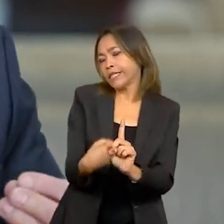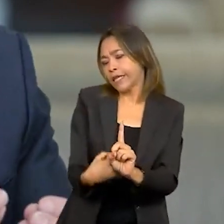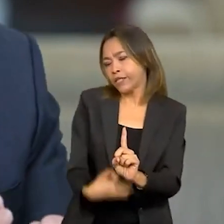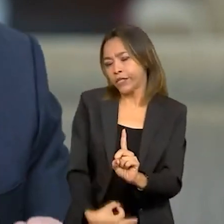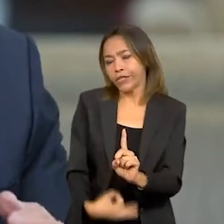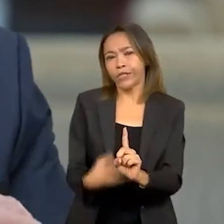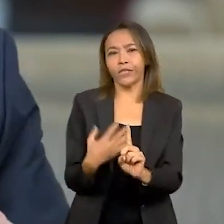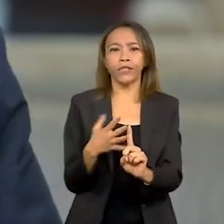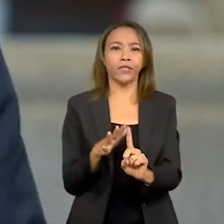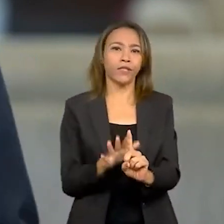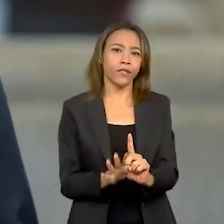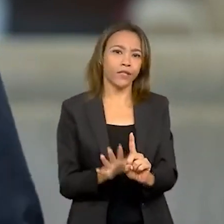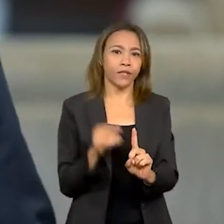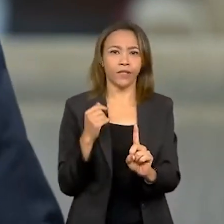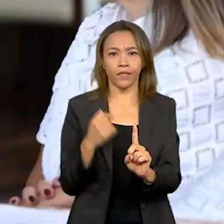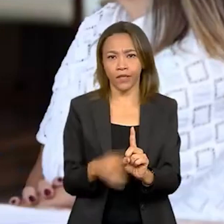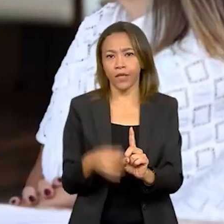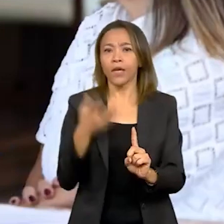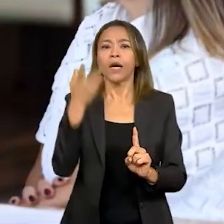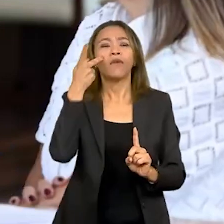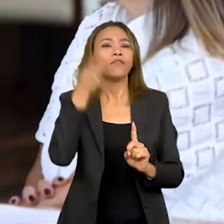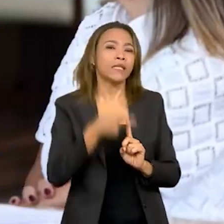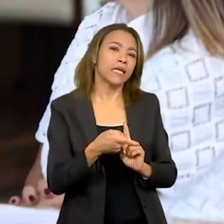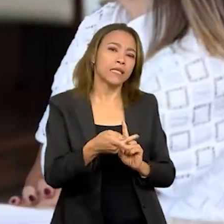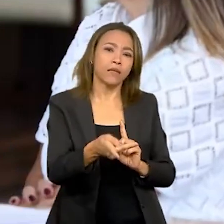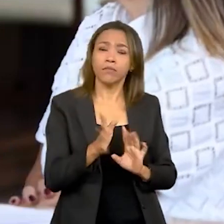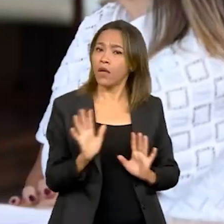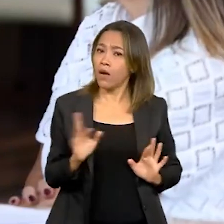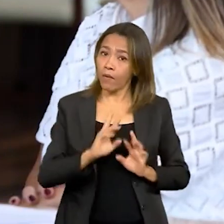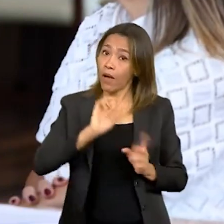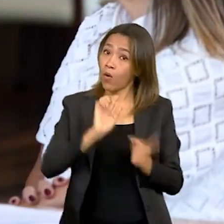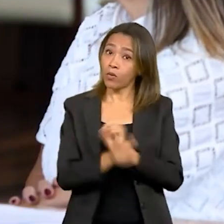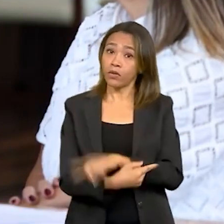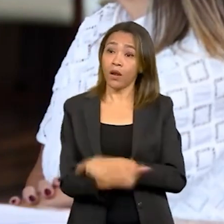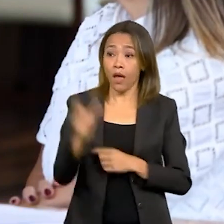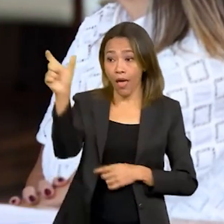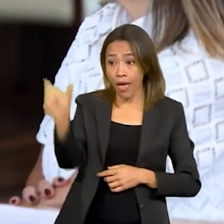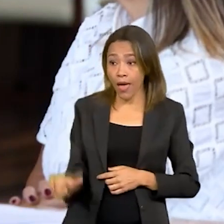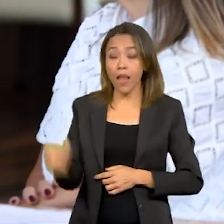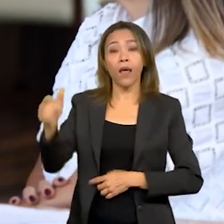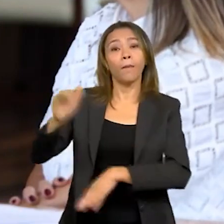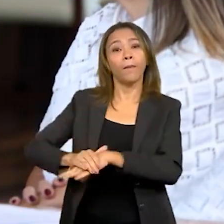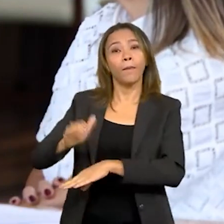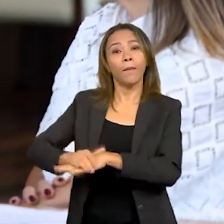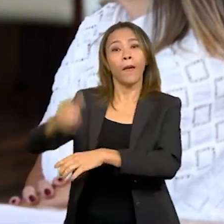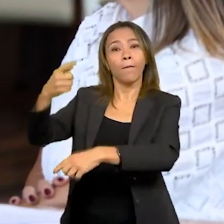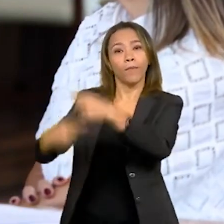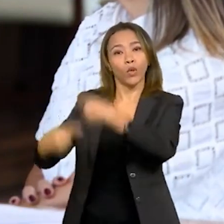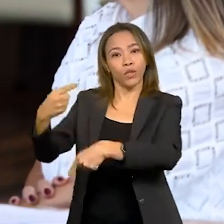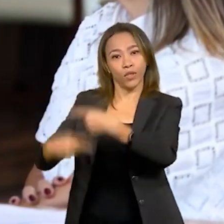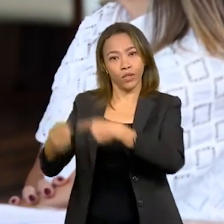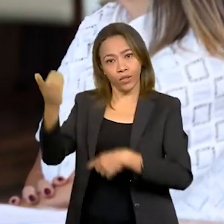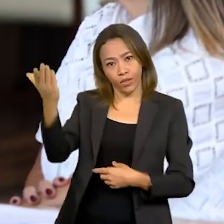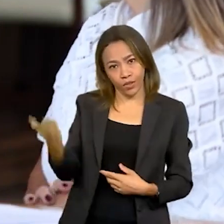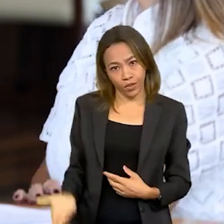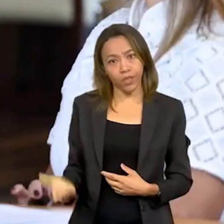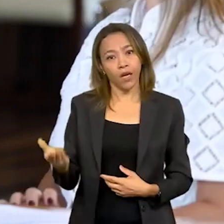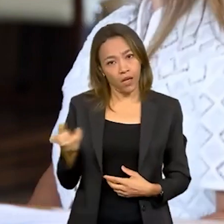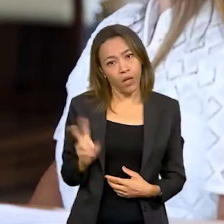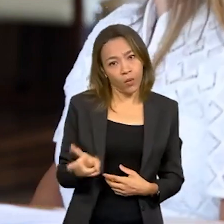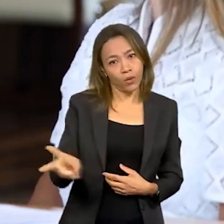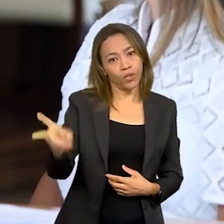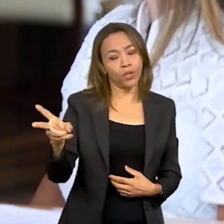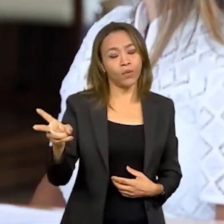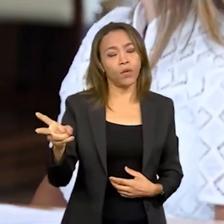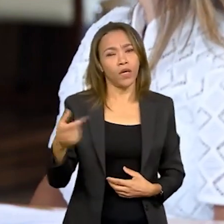política de visitação não ela é uma um agente política ela era antes de eu conhecer continua sendo quando eu a conheci